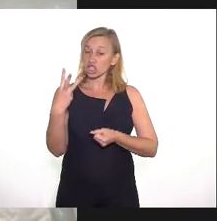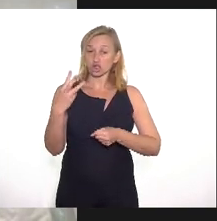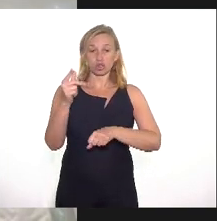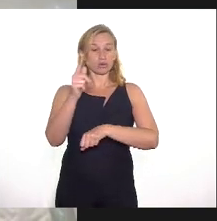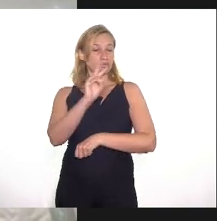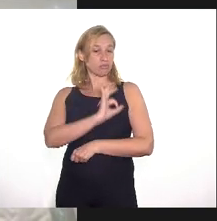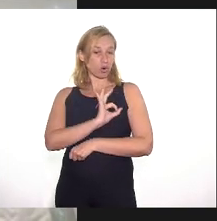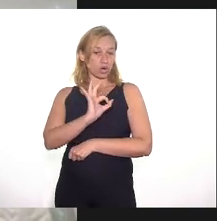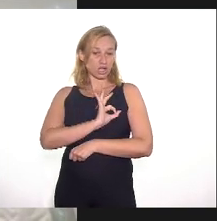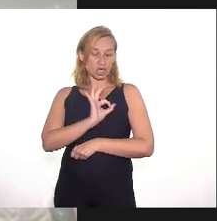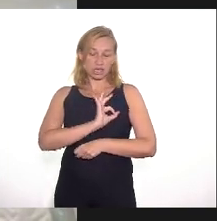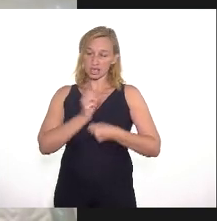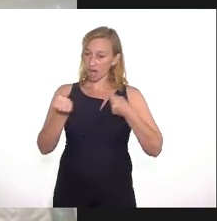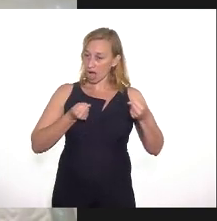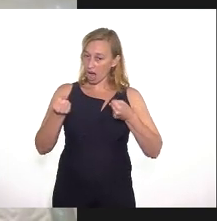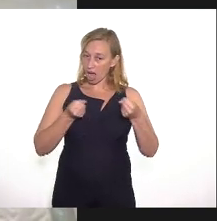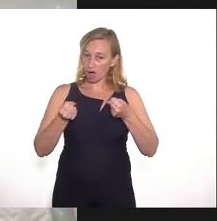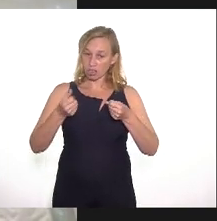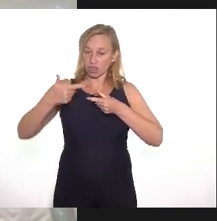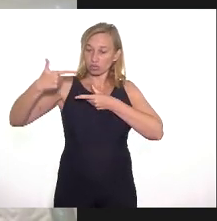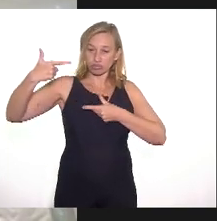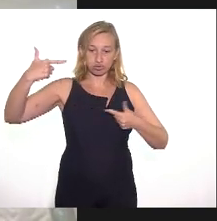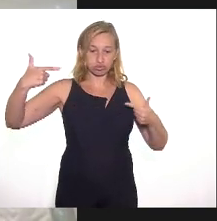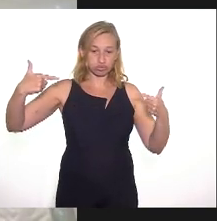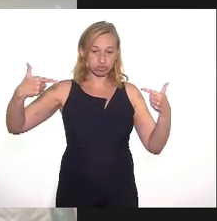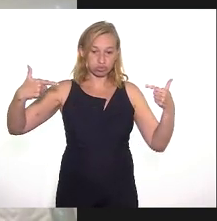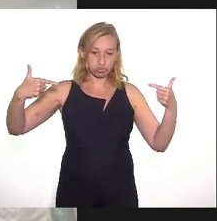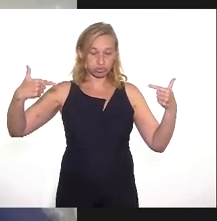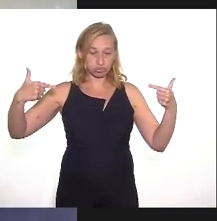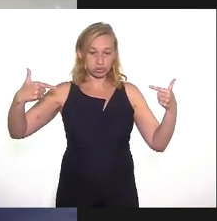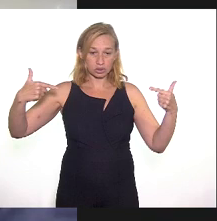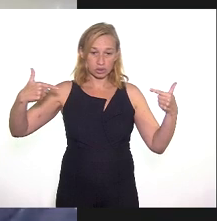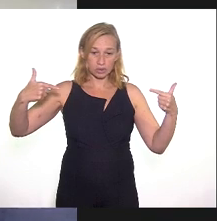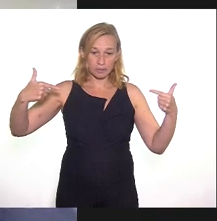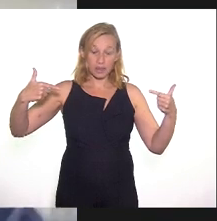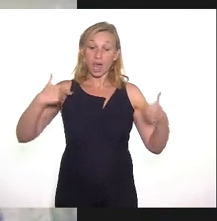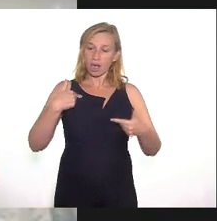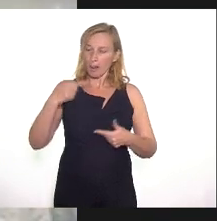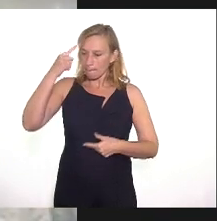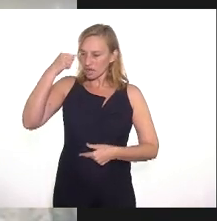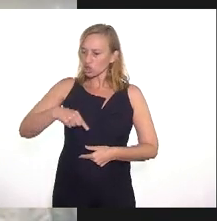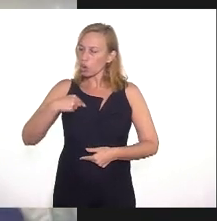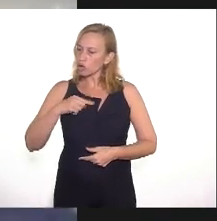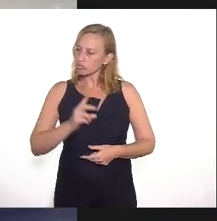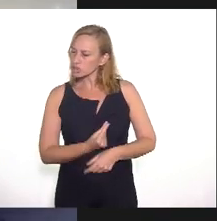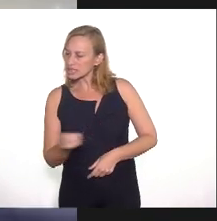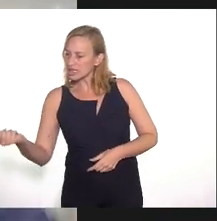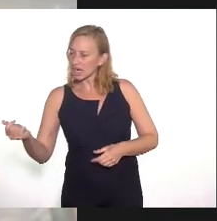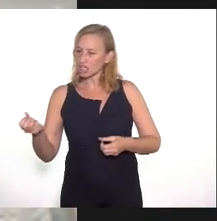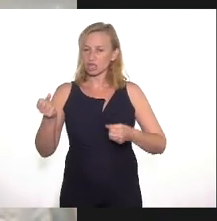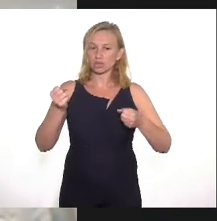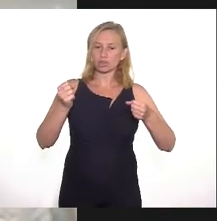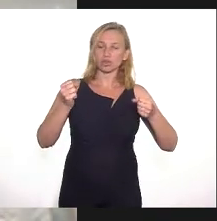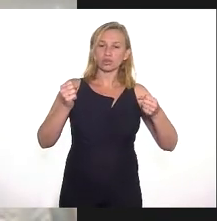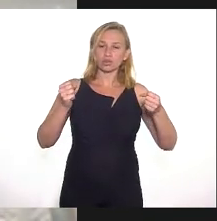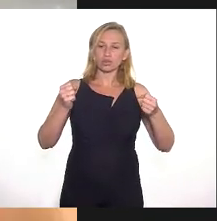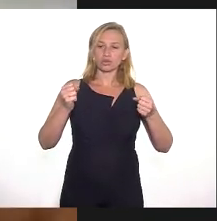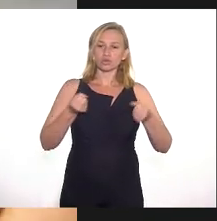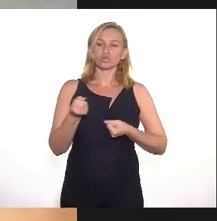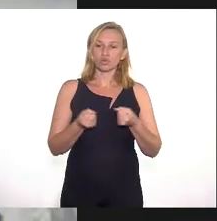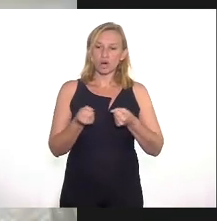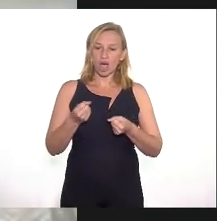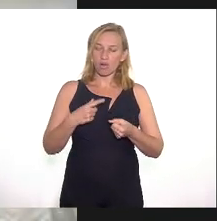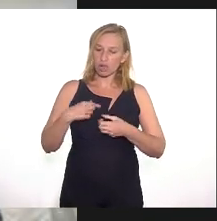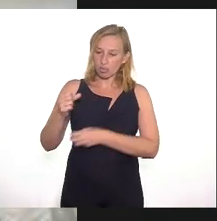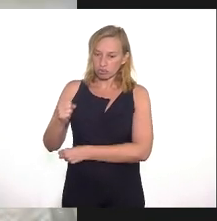Polícia Militar, com policiais apontando armas de grosso calibre, mandando que eu descesse do carro de mãos para o alto, e assim eu